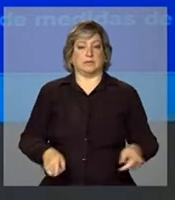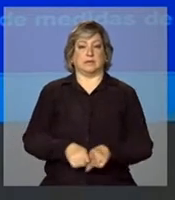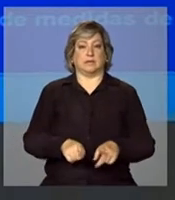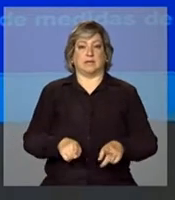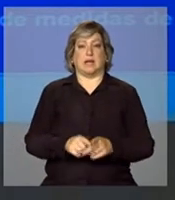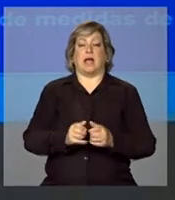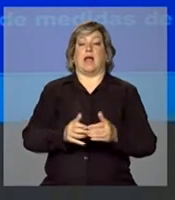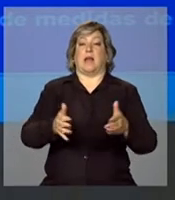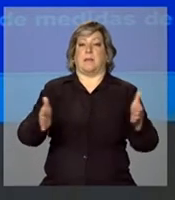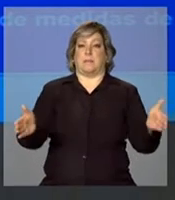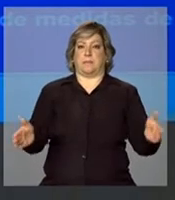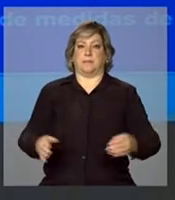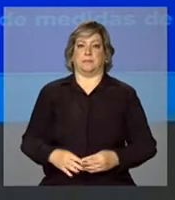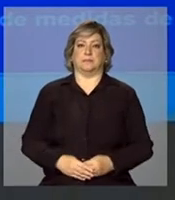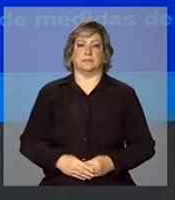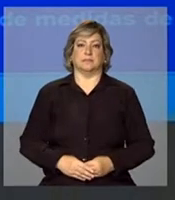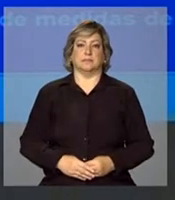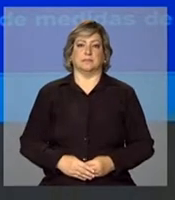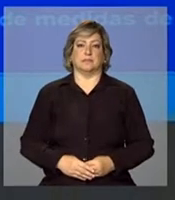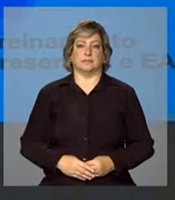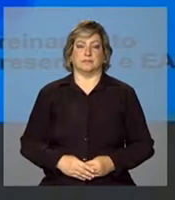aberto.